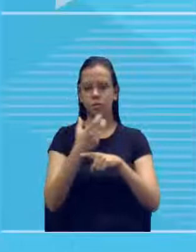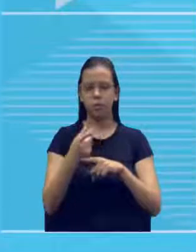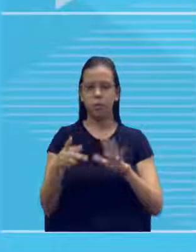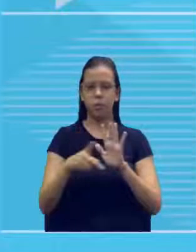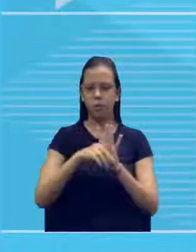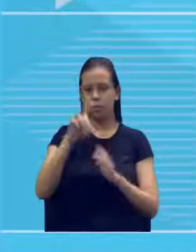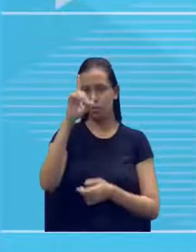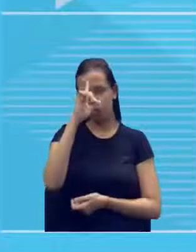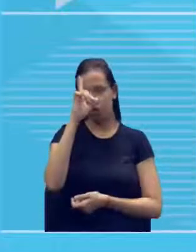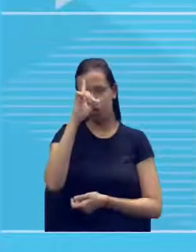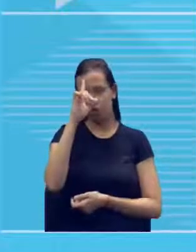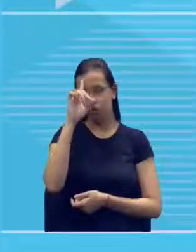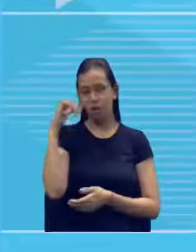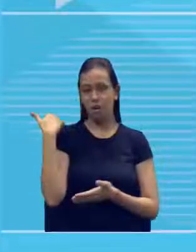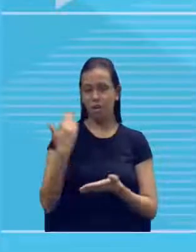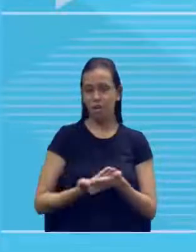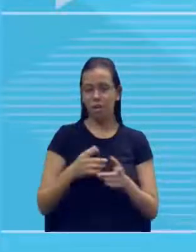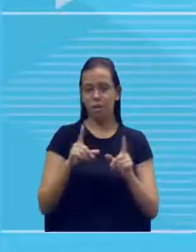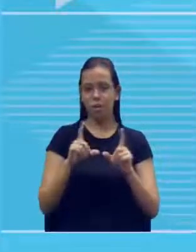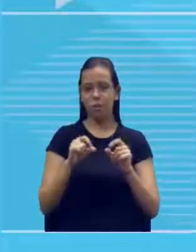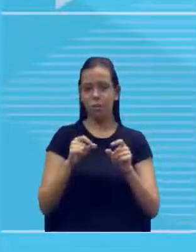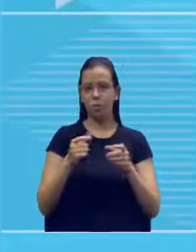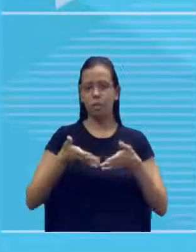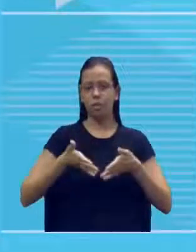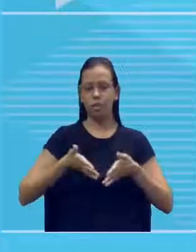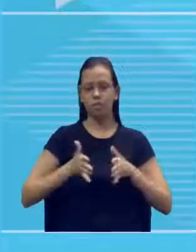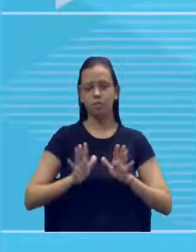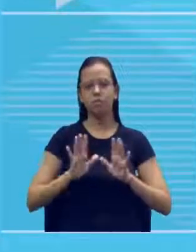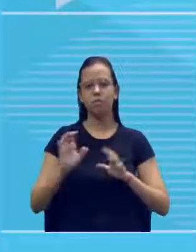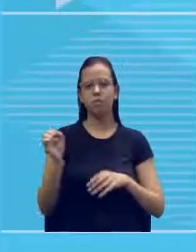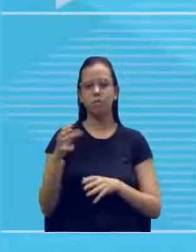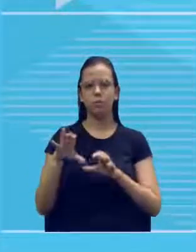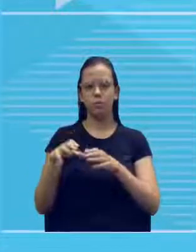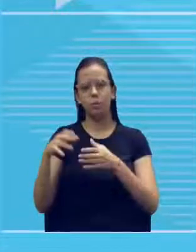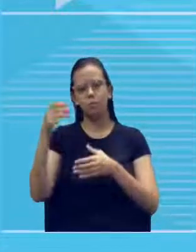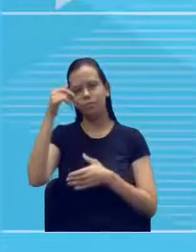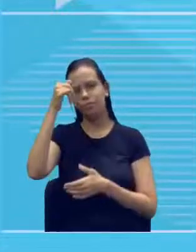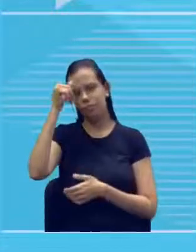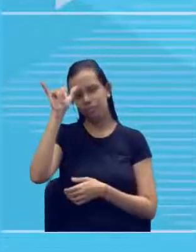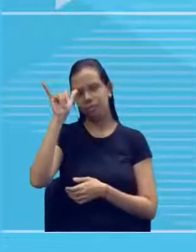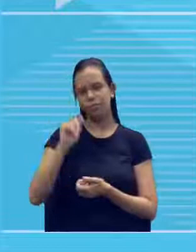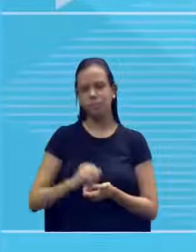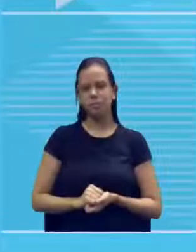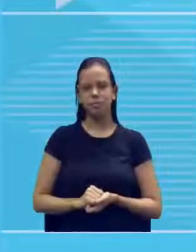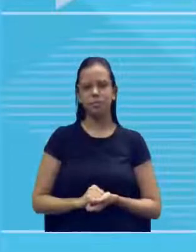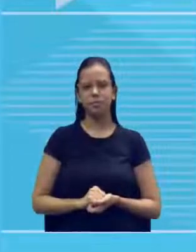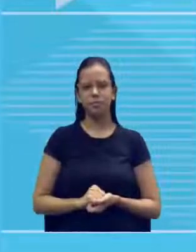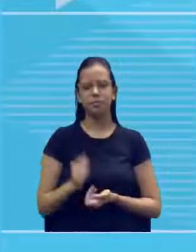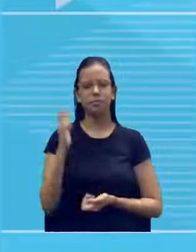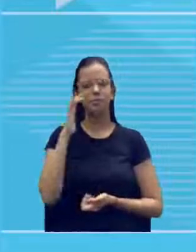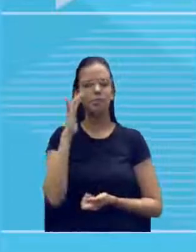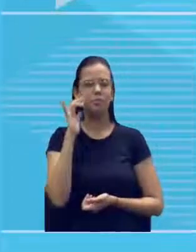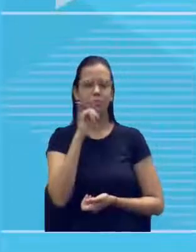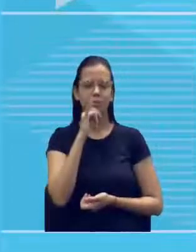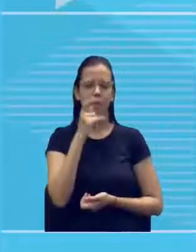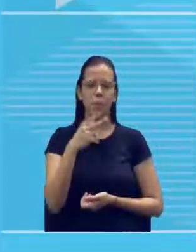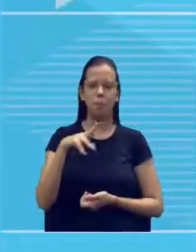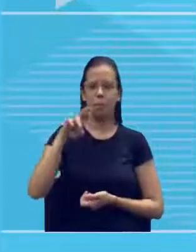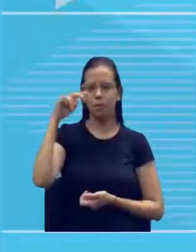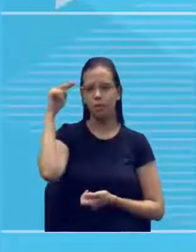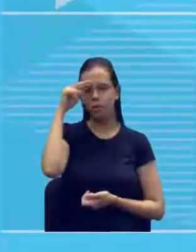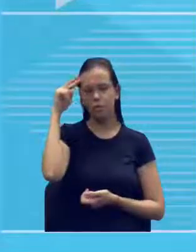dia e até mesmo o nascimento de novos rebanhos. Já pensou? Lá na época pré-histórica, né? Lá